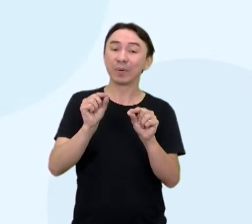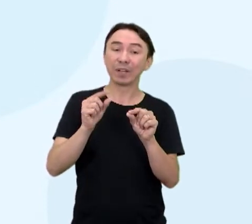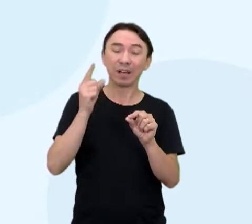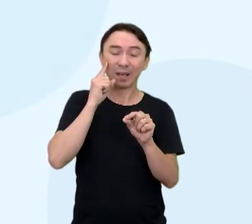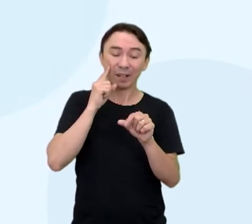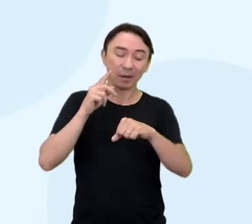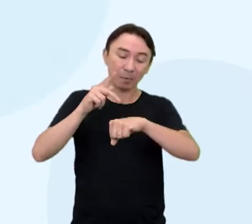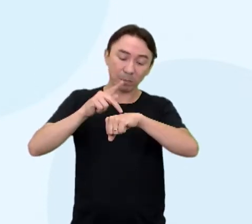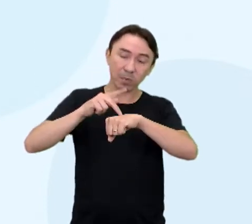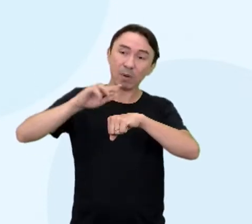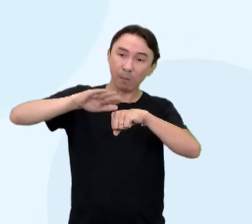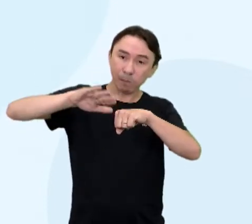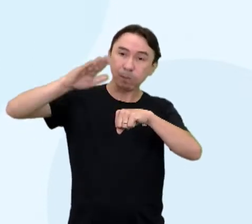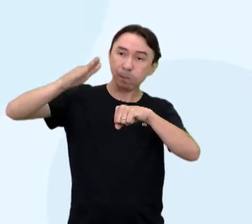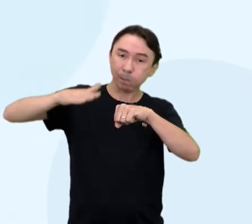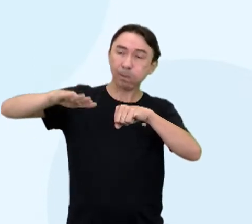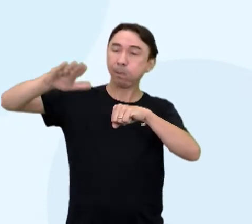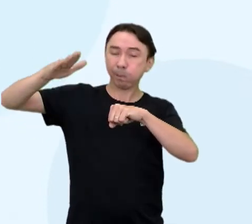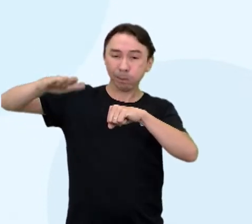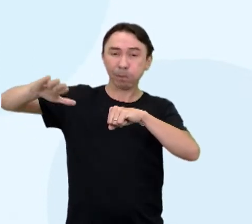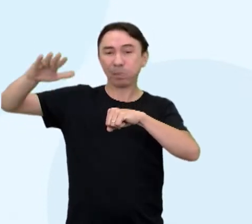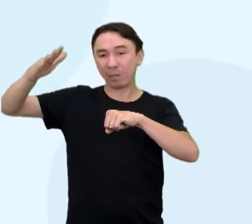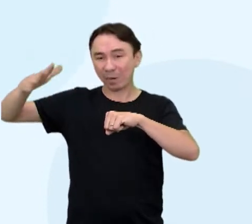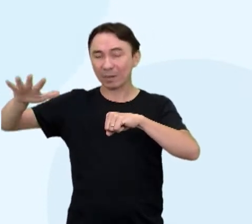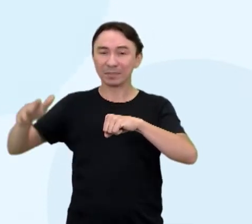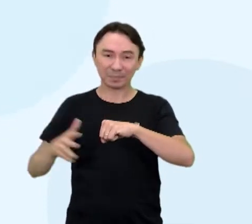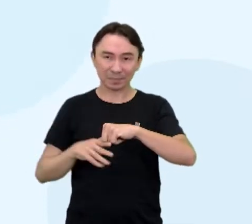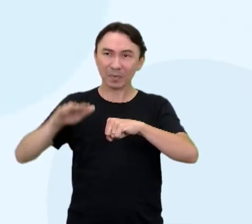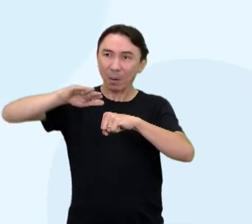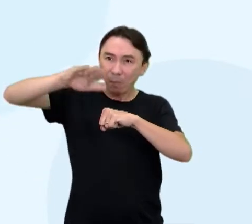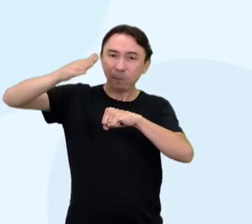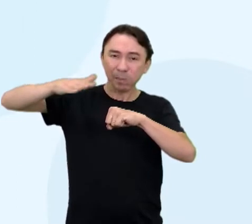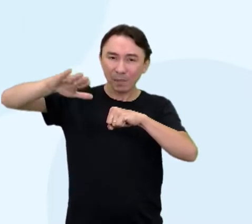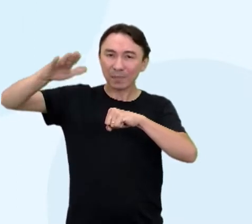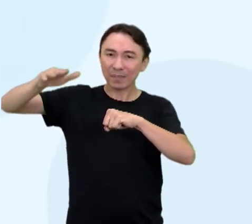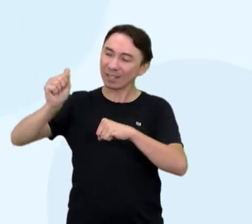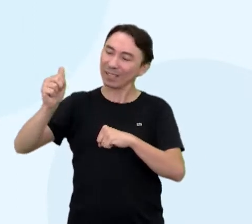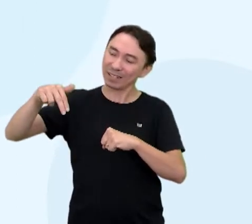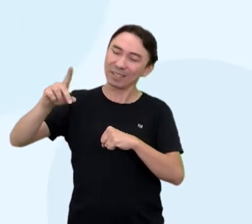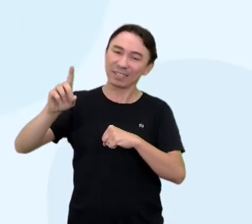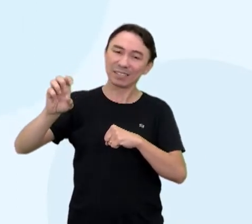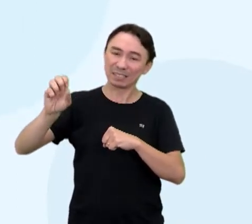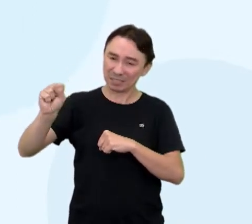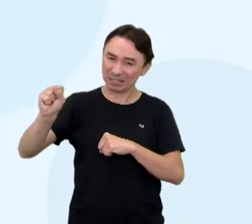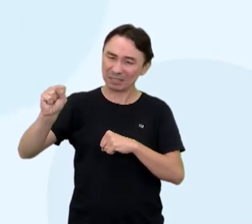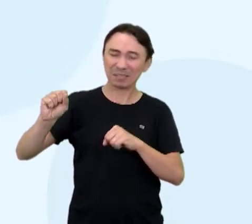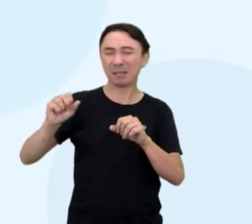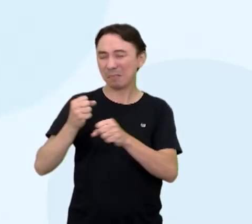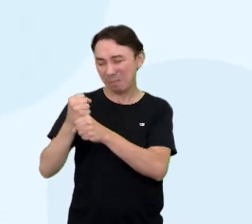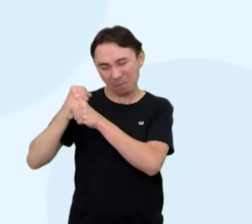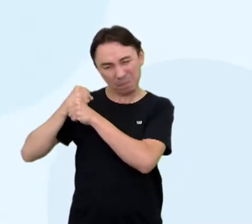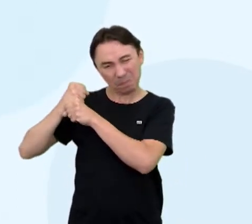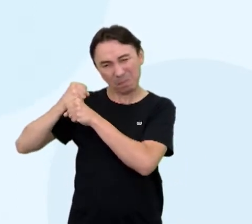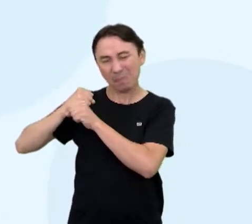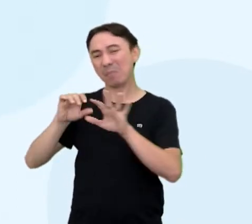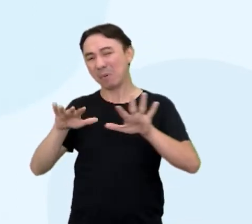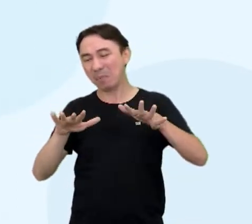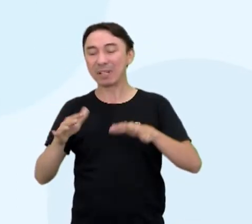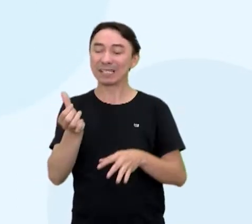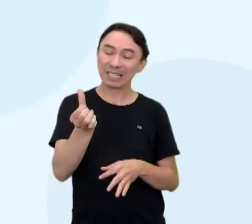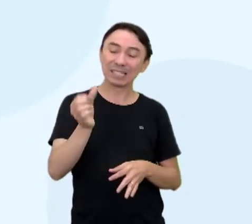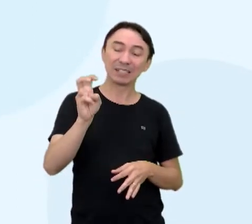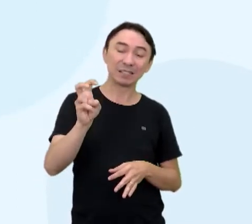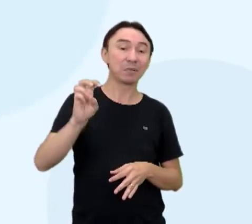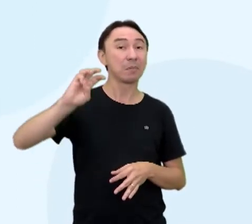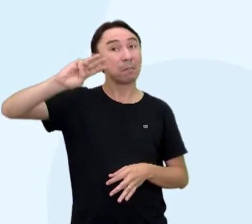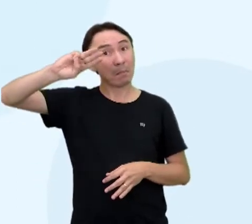ela foi formada aí mais ou menos 65 milhões de anos, no período terciário, né? E tem